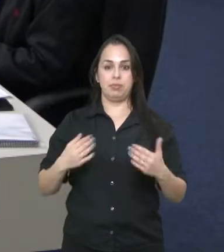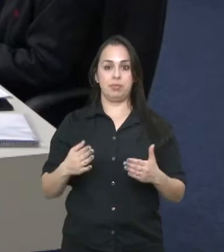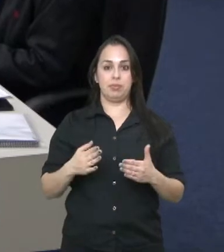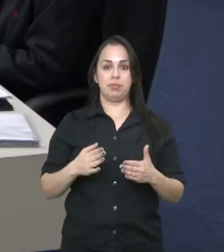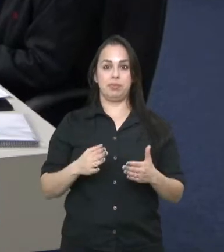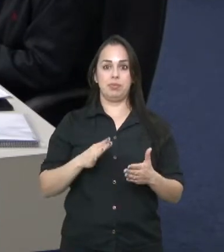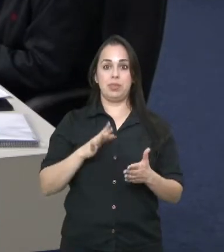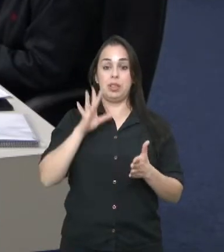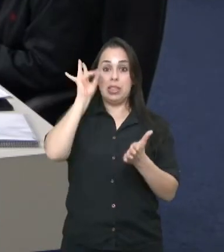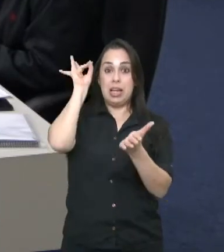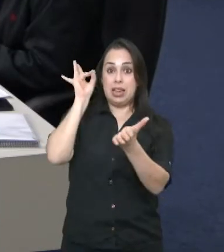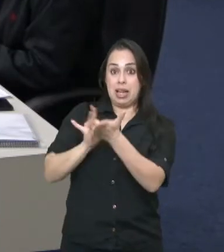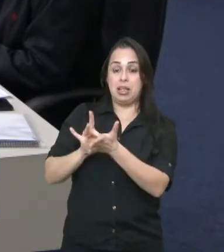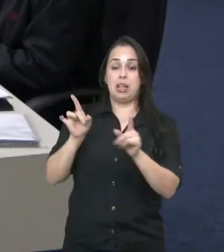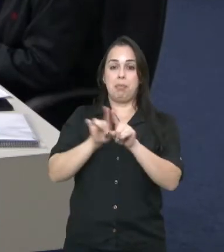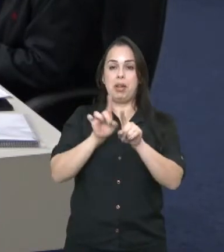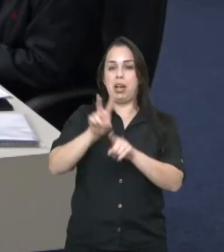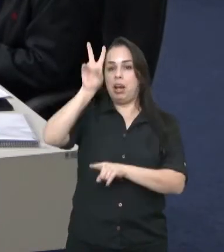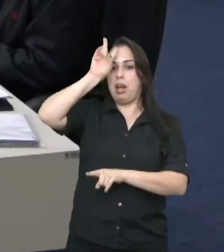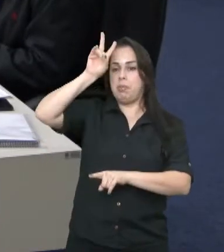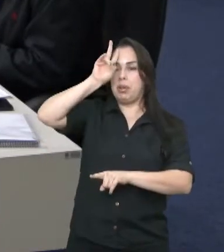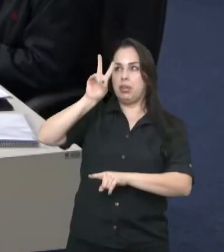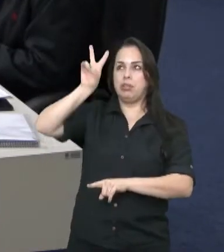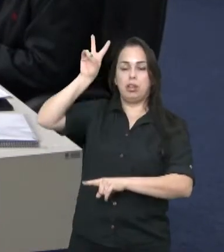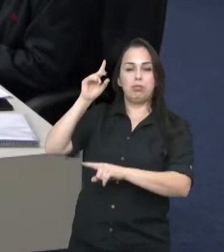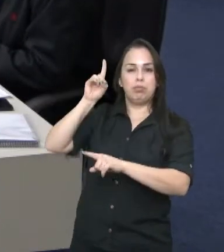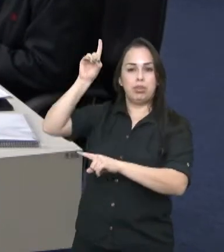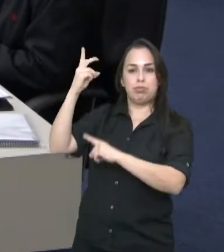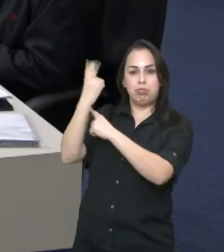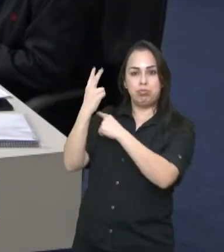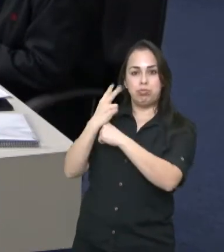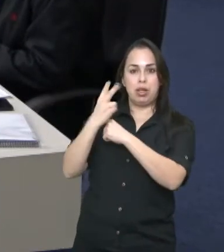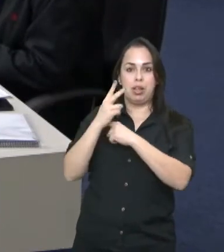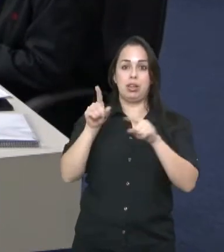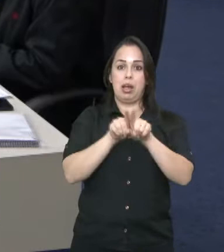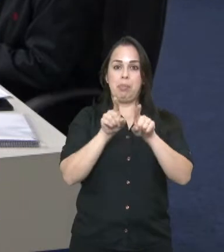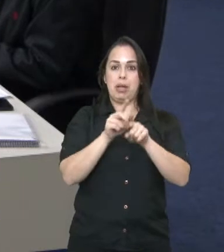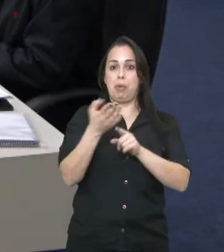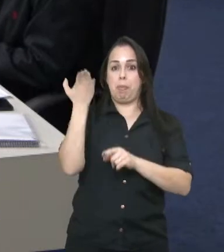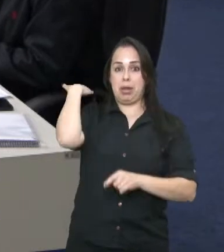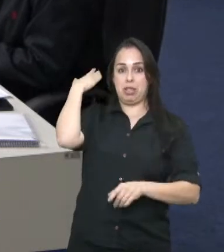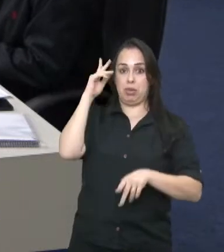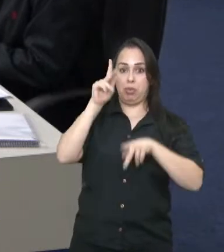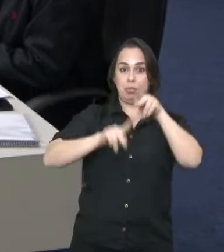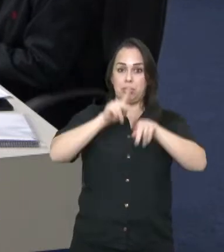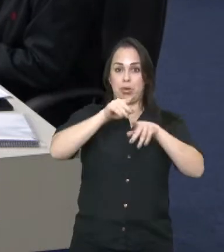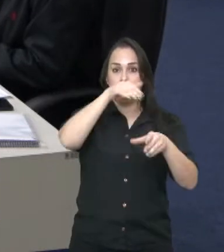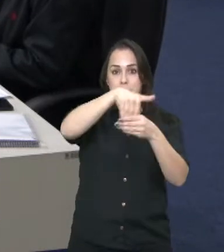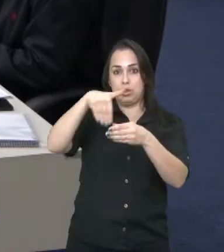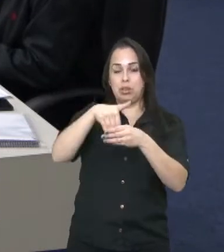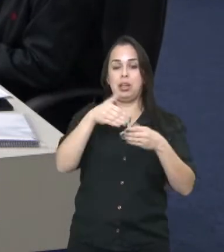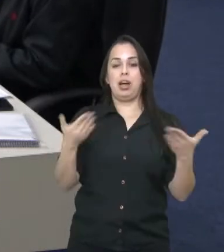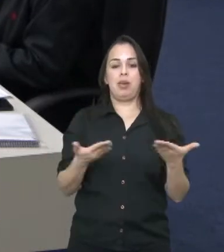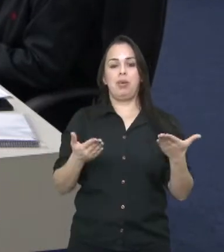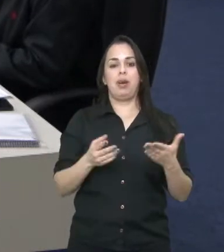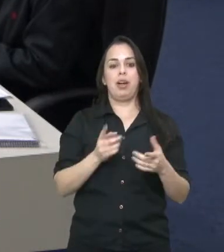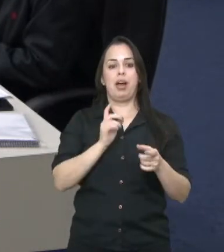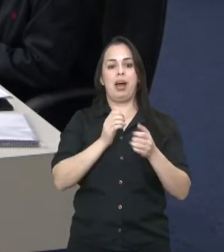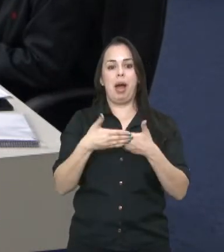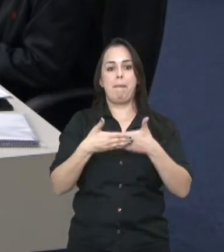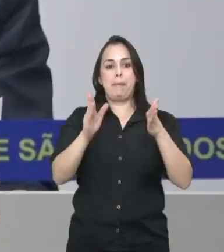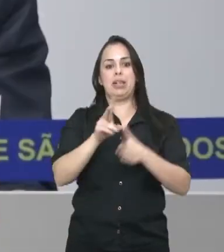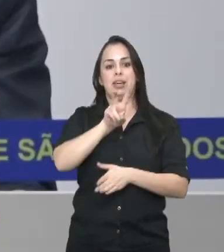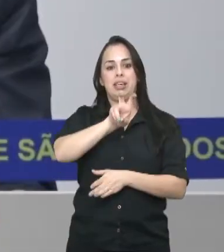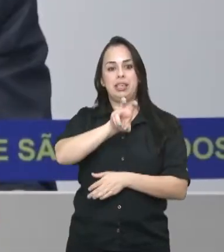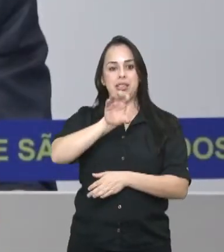Havendo o número legal e sob a proteção de Deus, lembrando que todo poder emana do povo, declara aberta a 50ª sessão